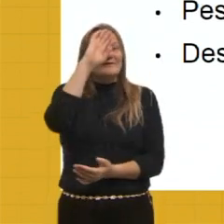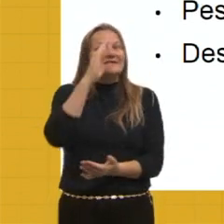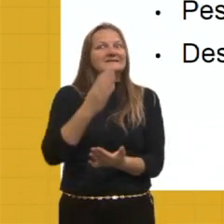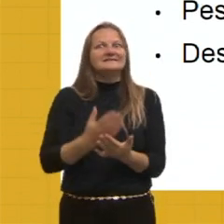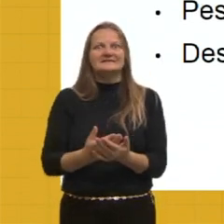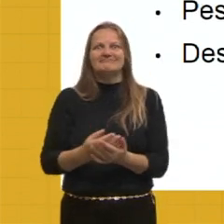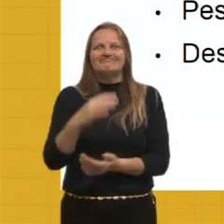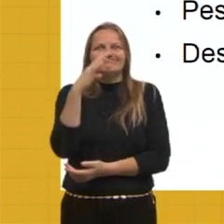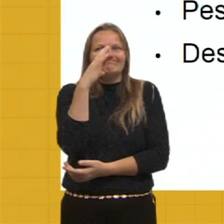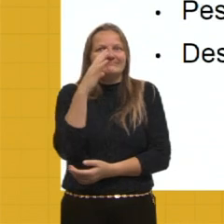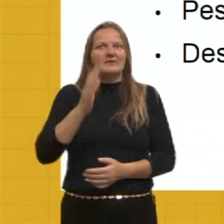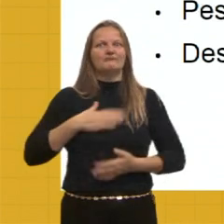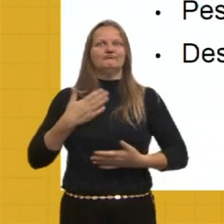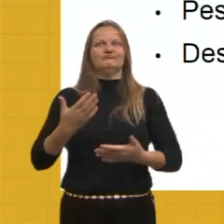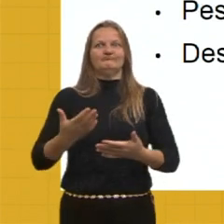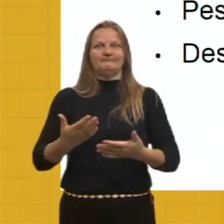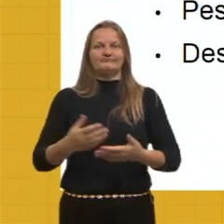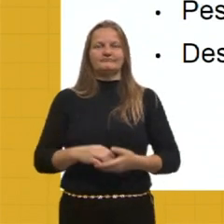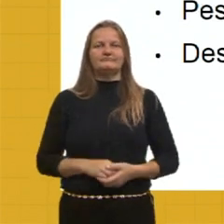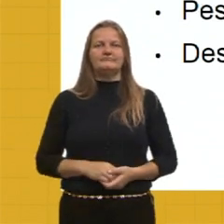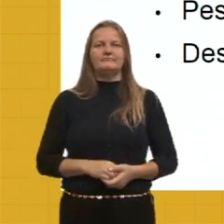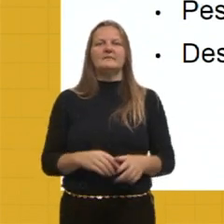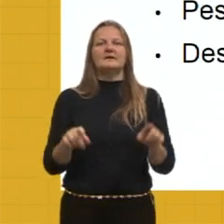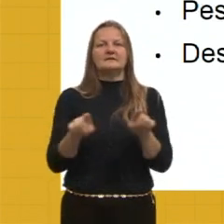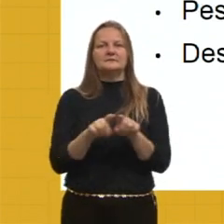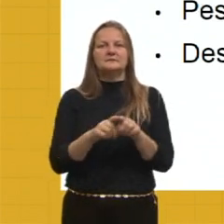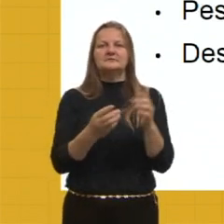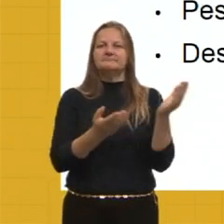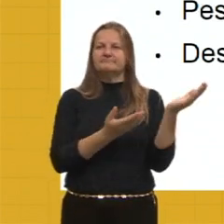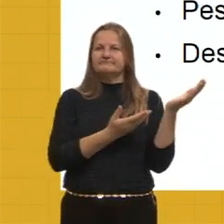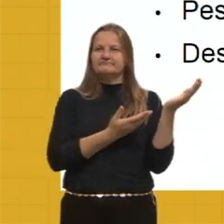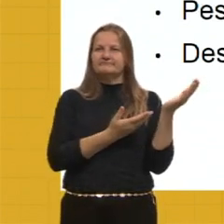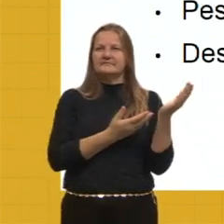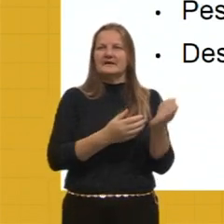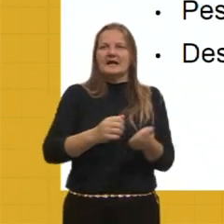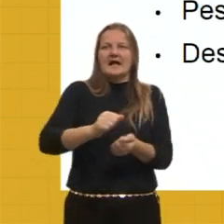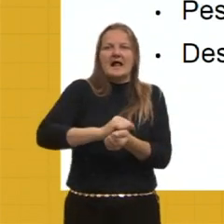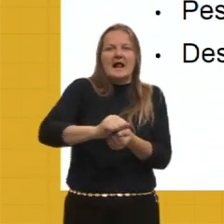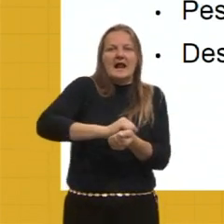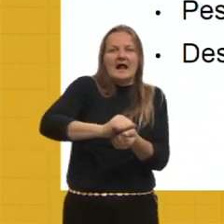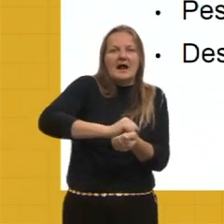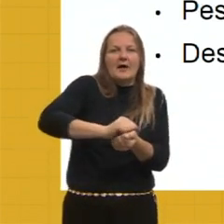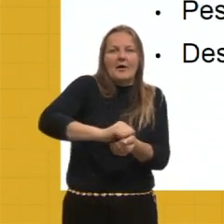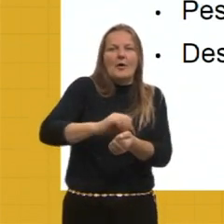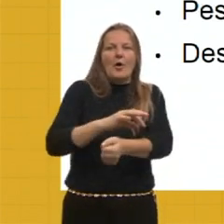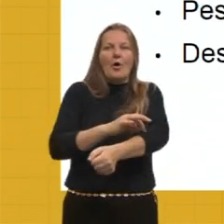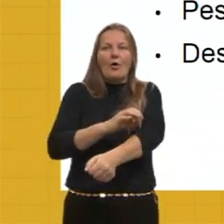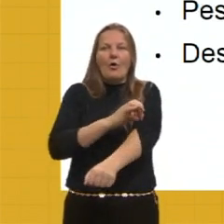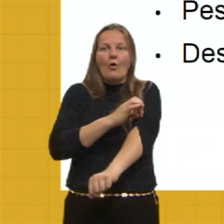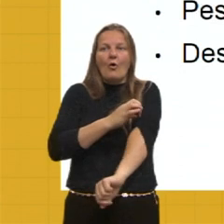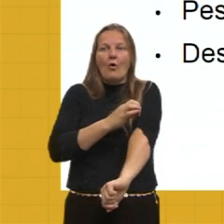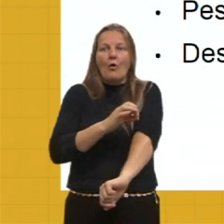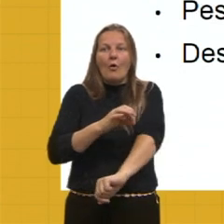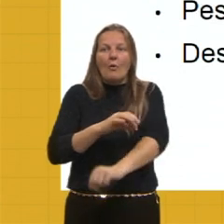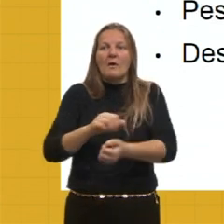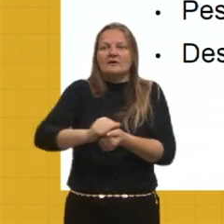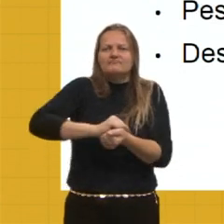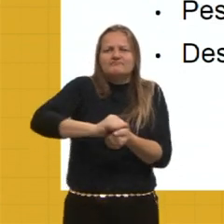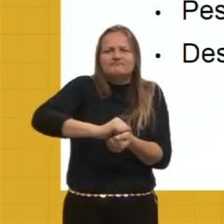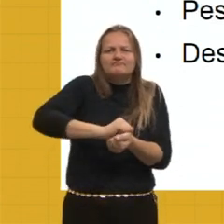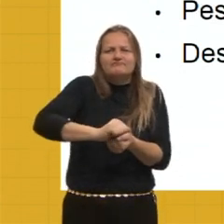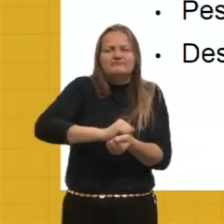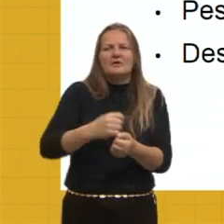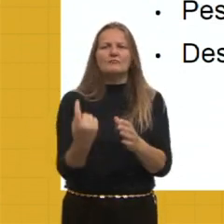que também por essas coisas aí que vai lavagem de roupa né porque muitas roupas são